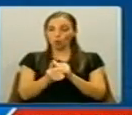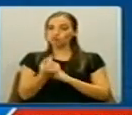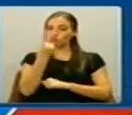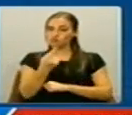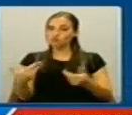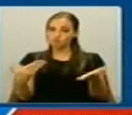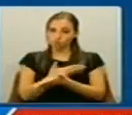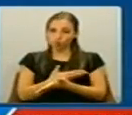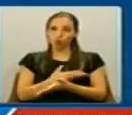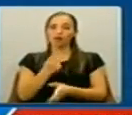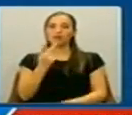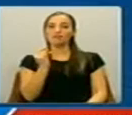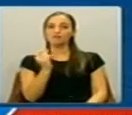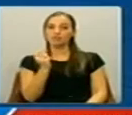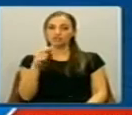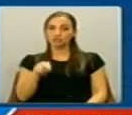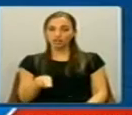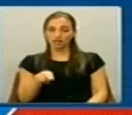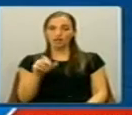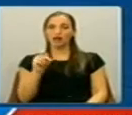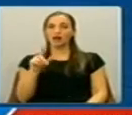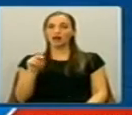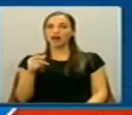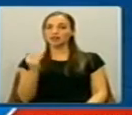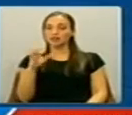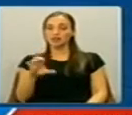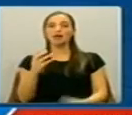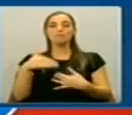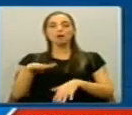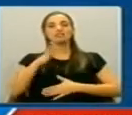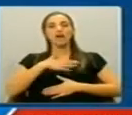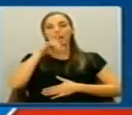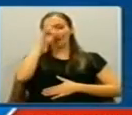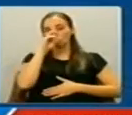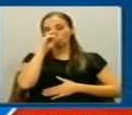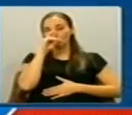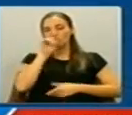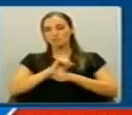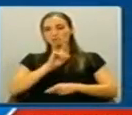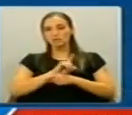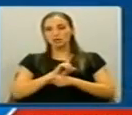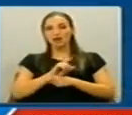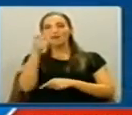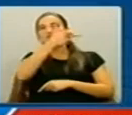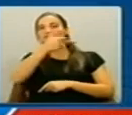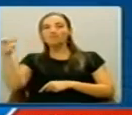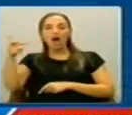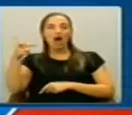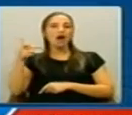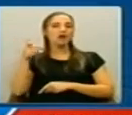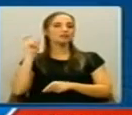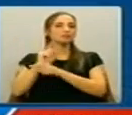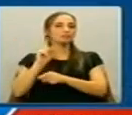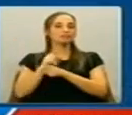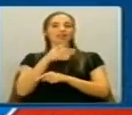mas isto faz-me apenas lembrar a locução latina muito utilizada no mundo da exploração espacial. Ad astra per aspera. O caminho